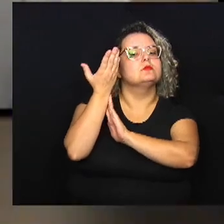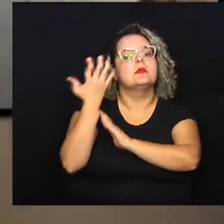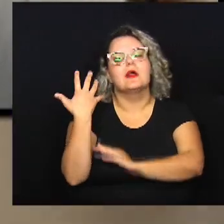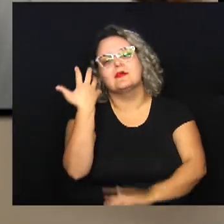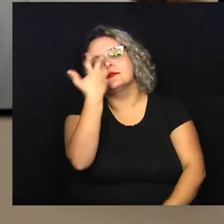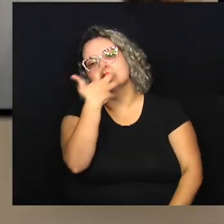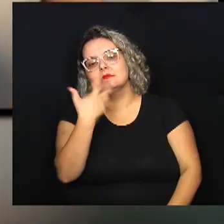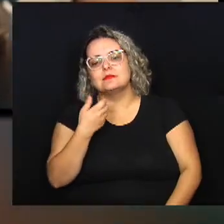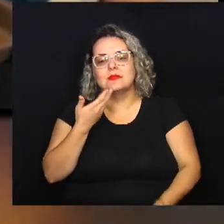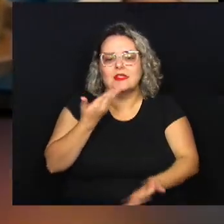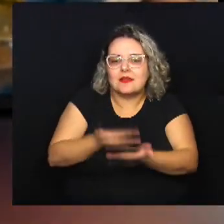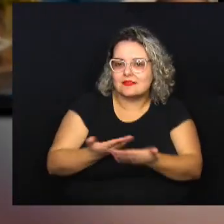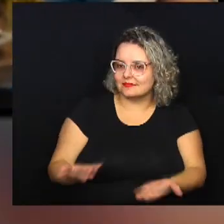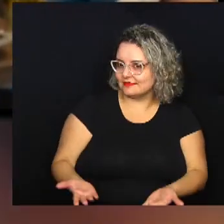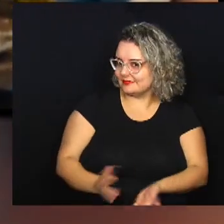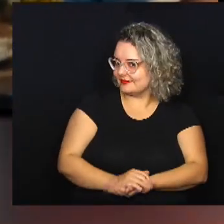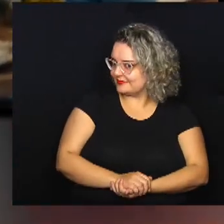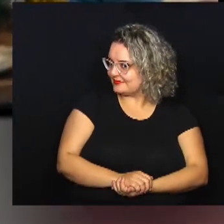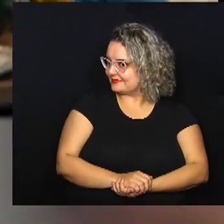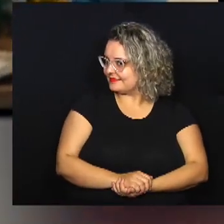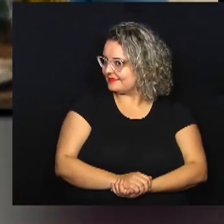paixão.